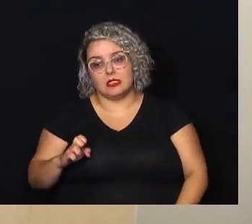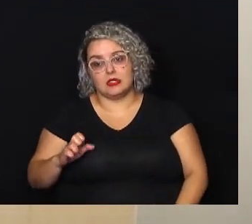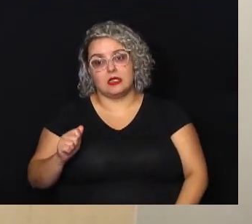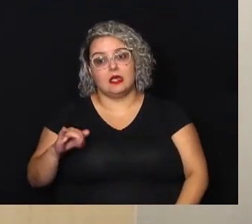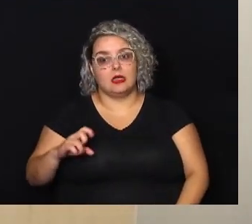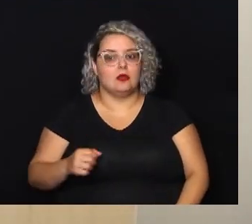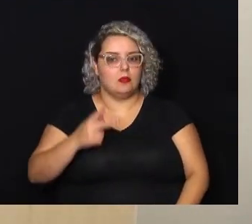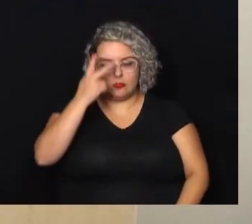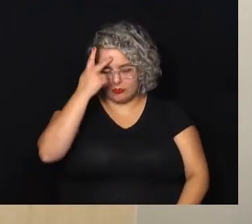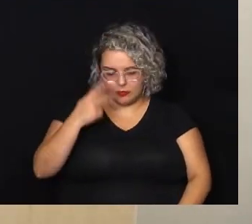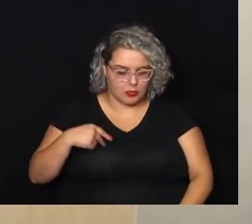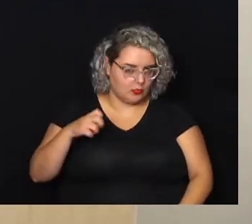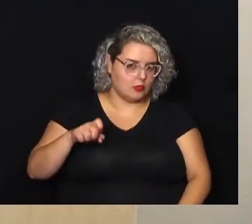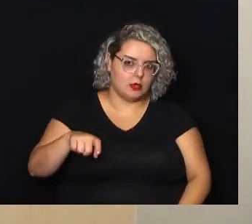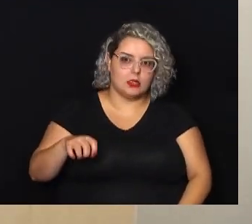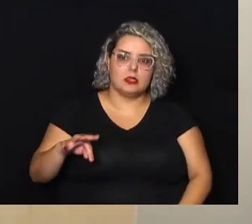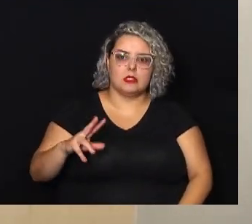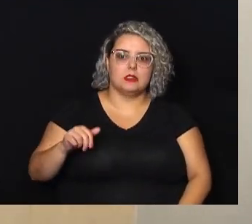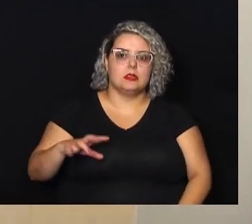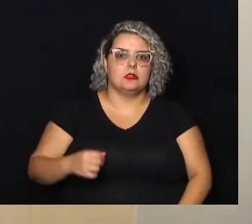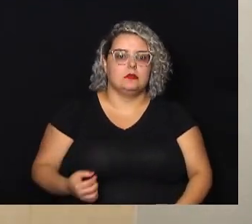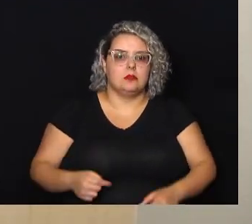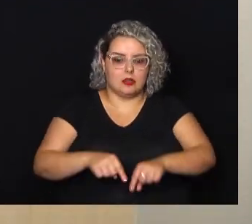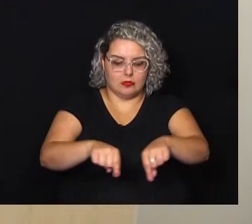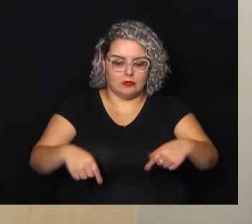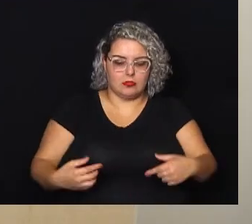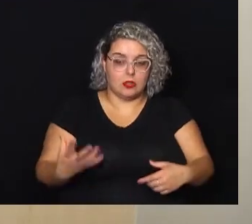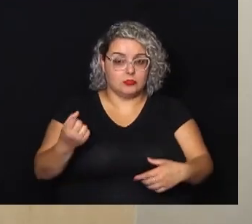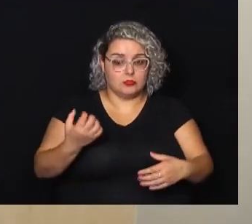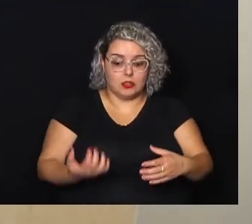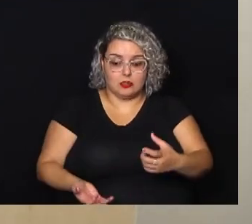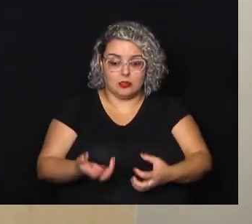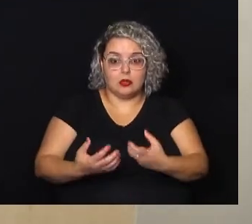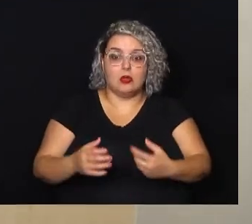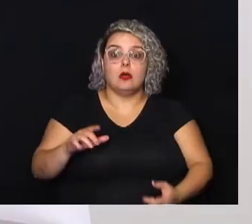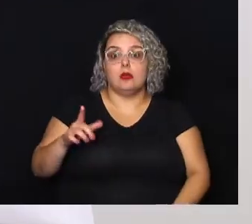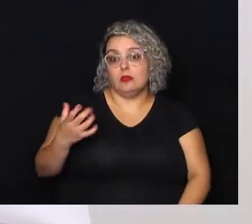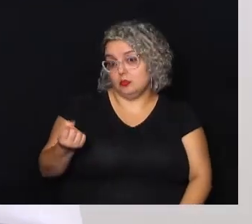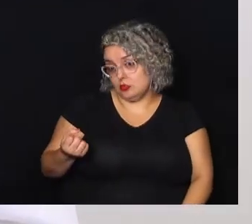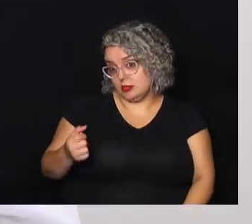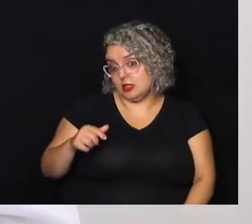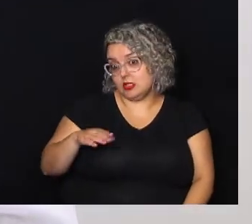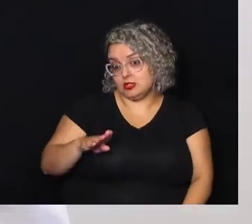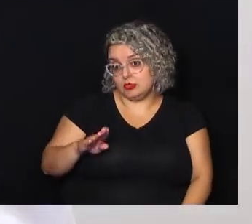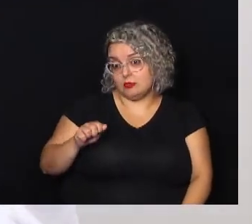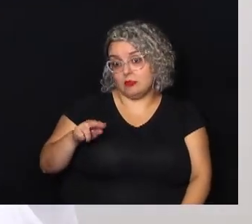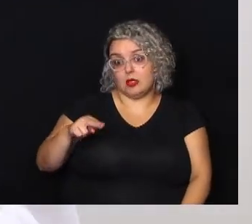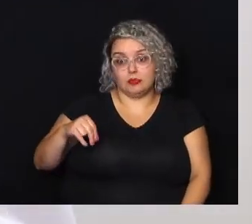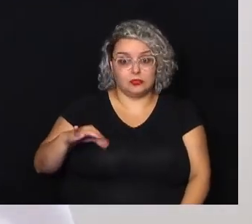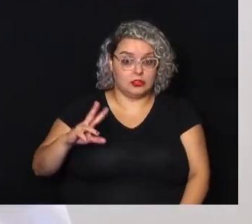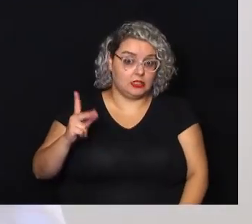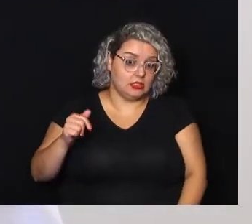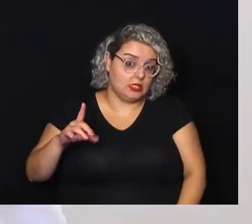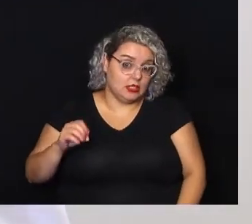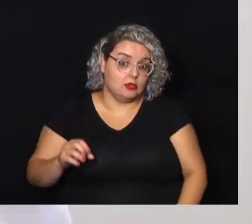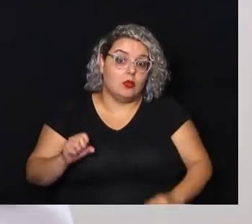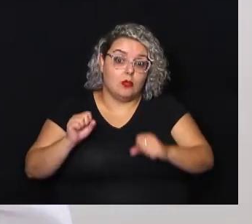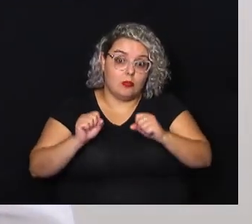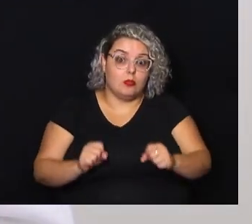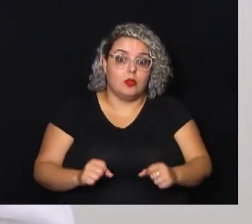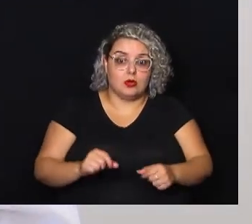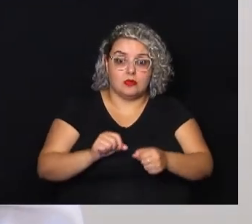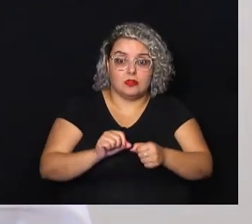cereais, que aí você faz seu próprio extrato. Você pode ferver essa fava dentro de um leite, que também vai ficar um leite baunilhado, pra você tomar um leite quente.